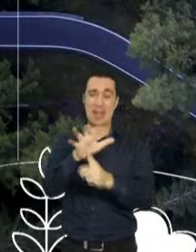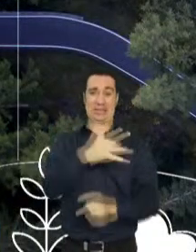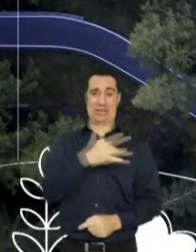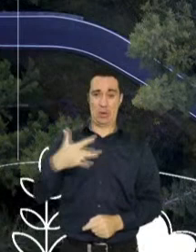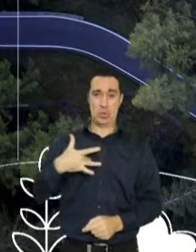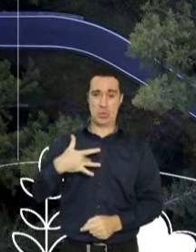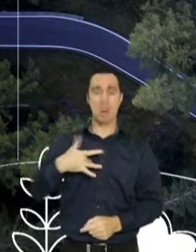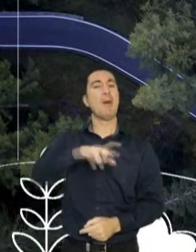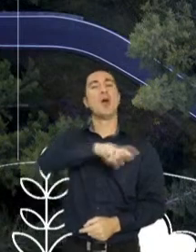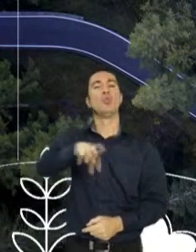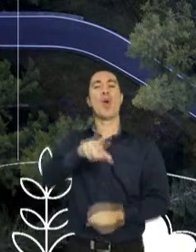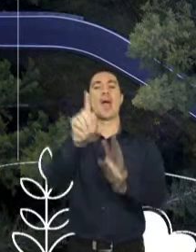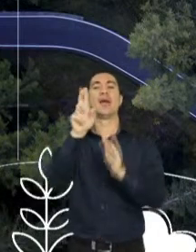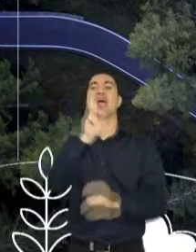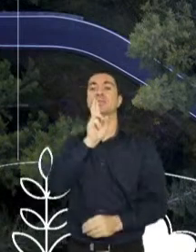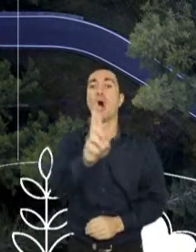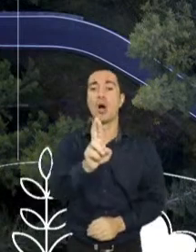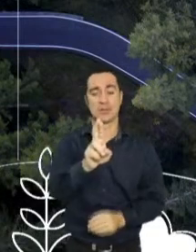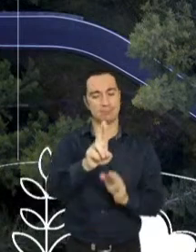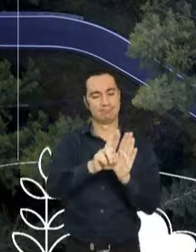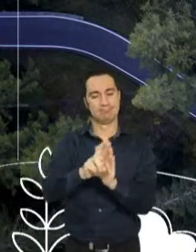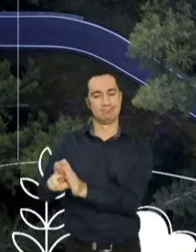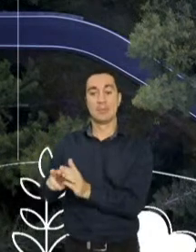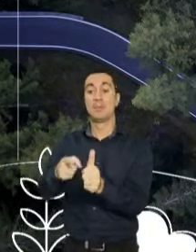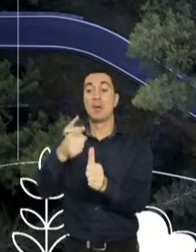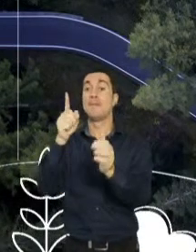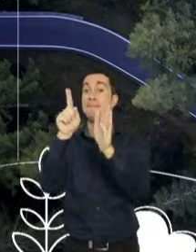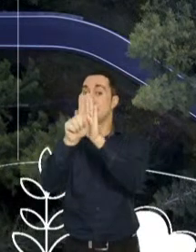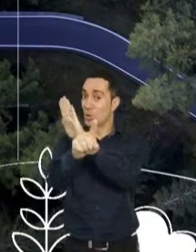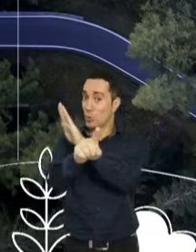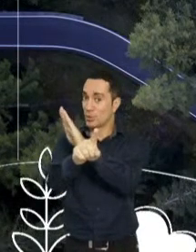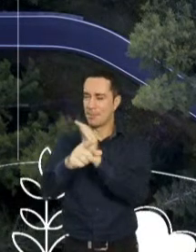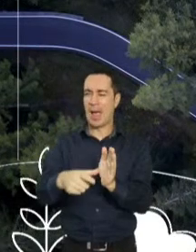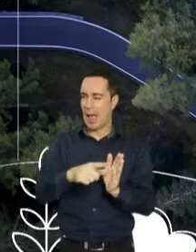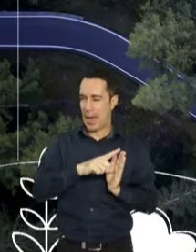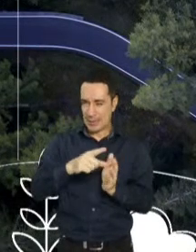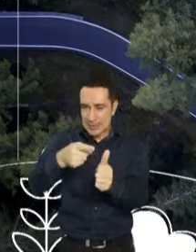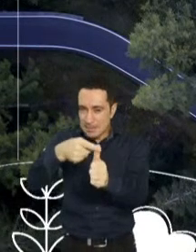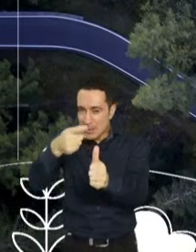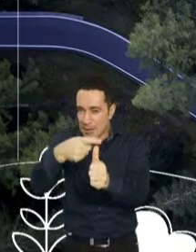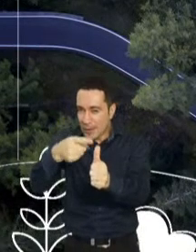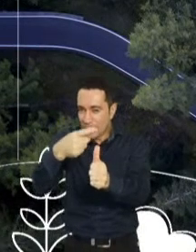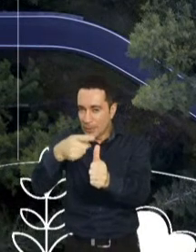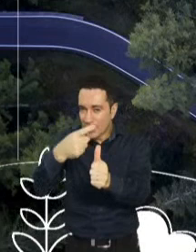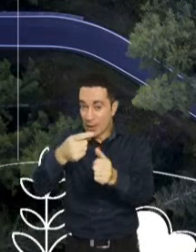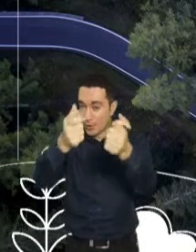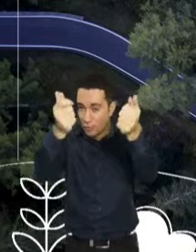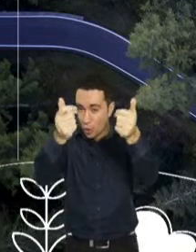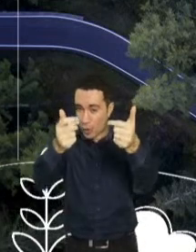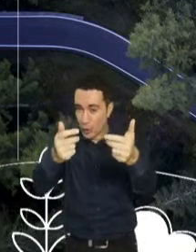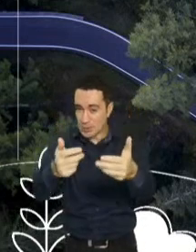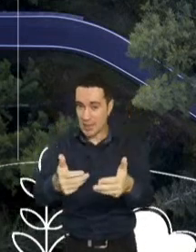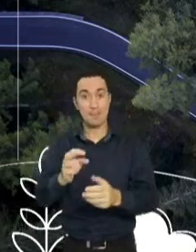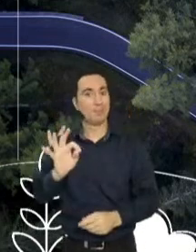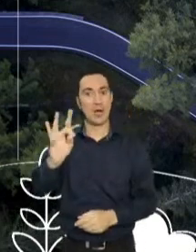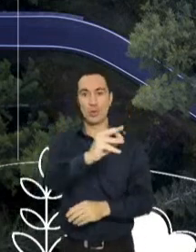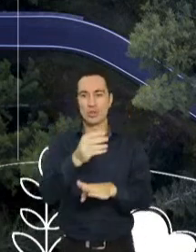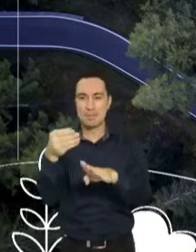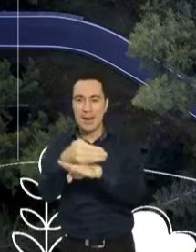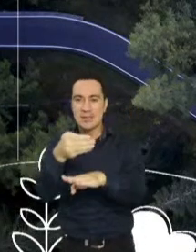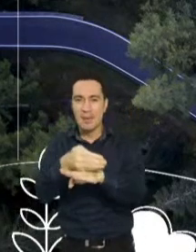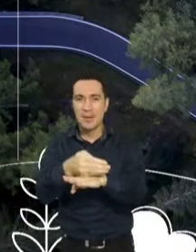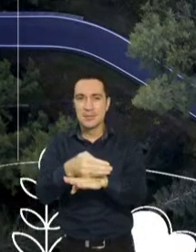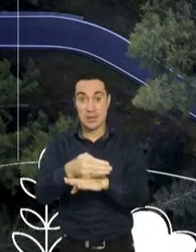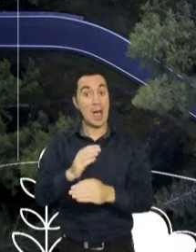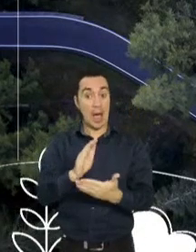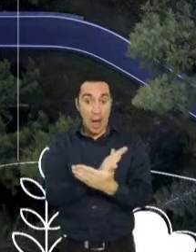é trazer respostas, mas provocações. E antes de chamar nossos convidados aqui, eu gostaria de passar para vocês, para todos os participantes,